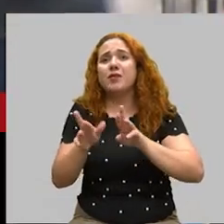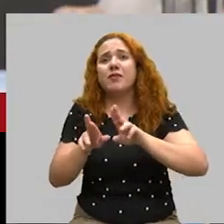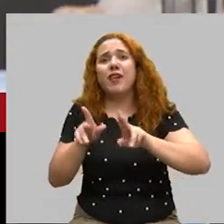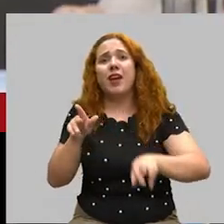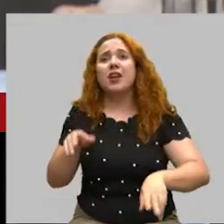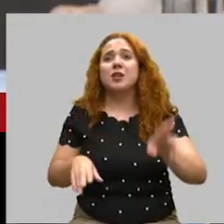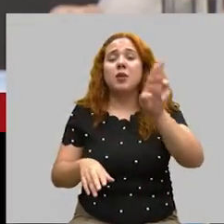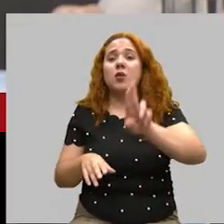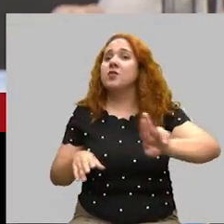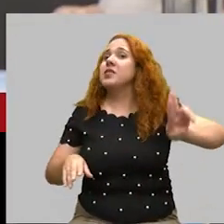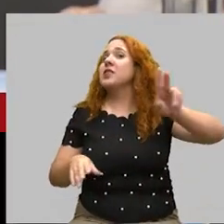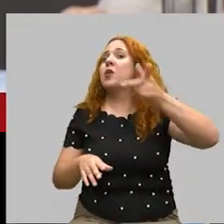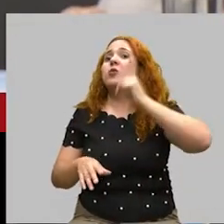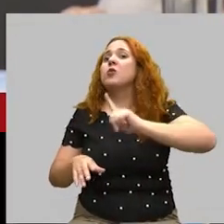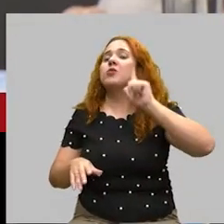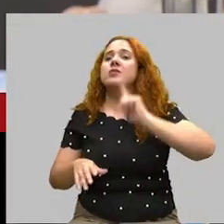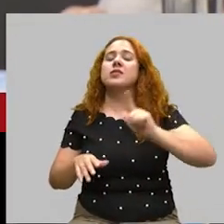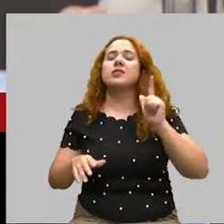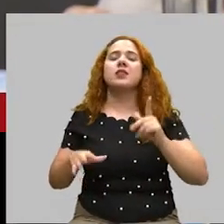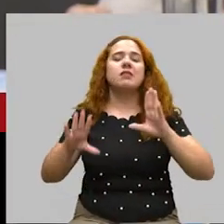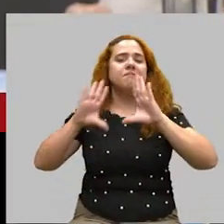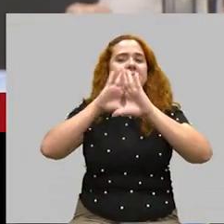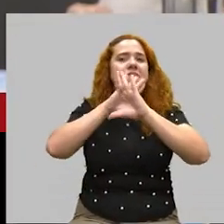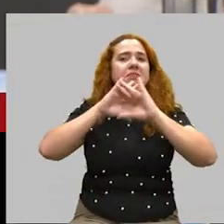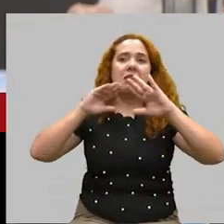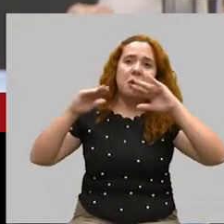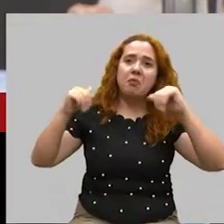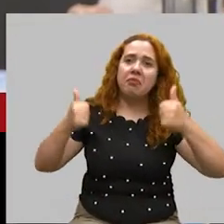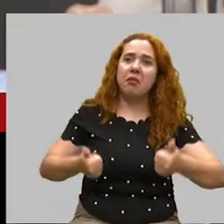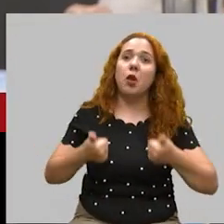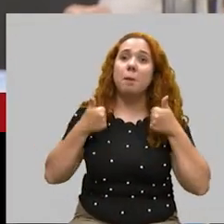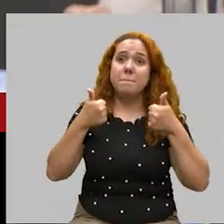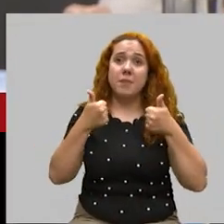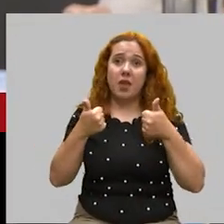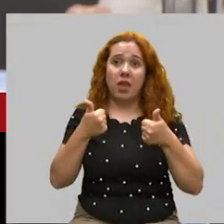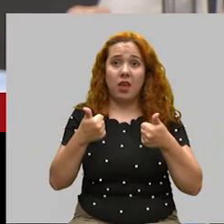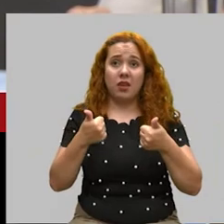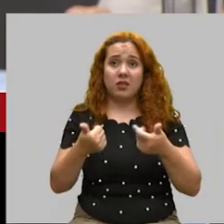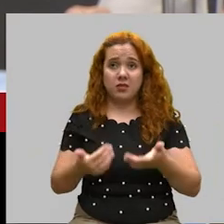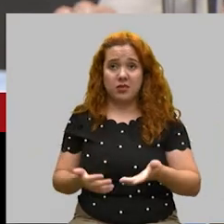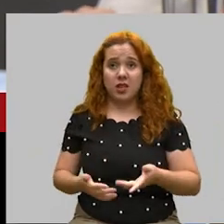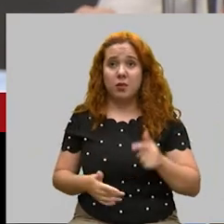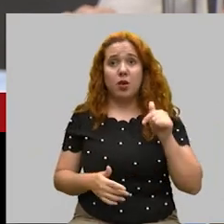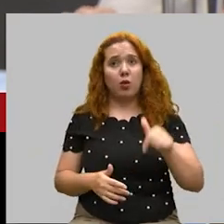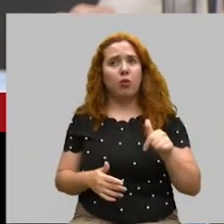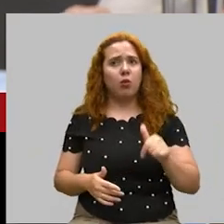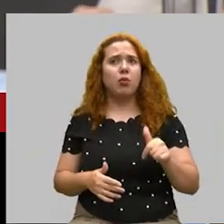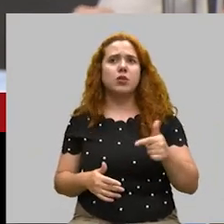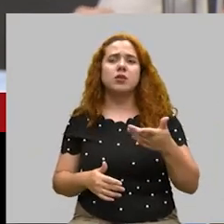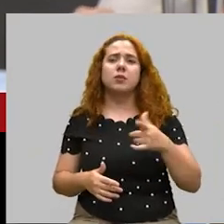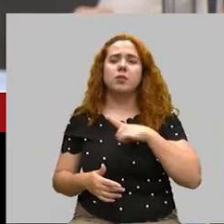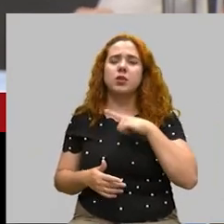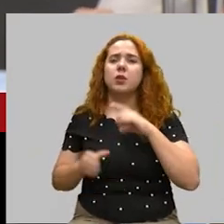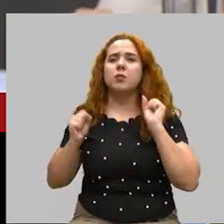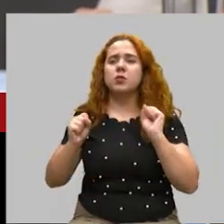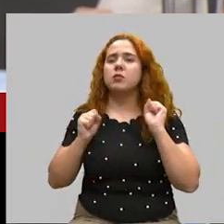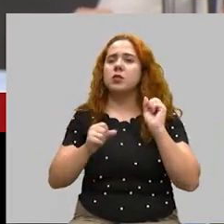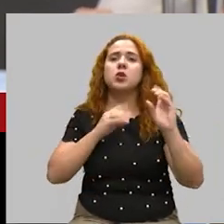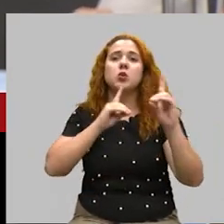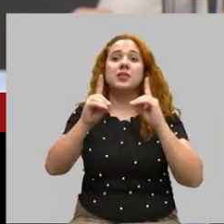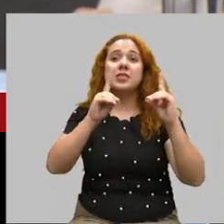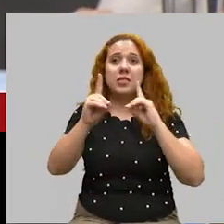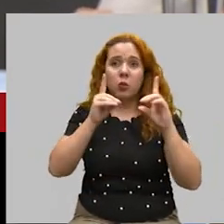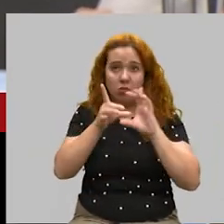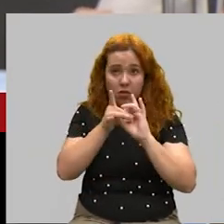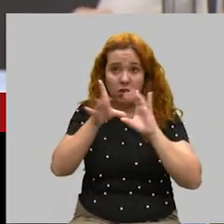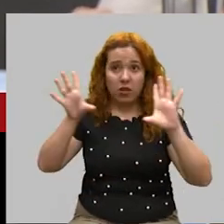tranquilamente né independente da gestão que a gente tá numa gestão mais aberta a discutir isso a gente não tem perspectiva de recursos que nos viabilize isso né